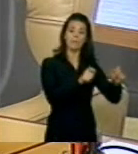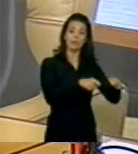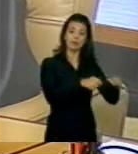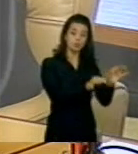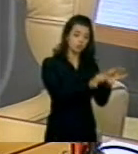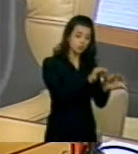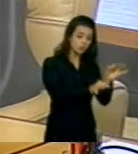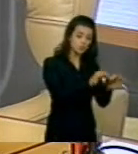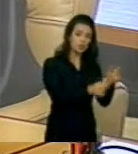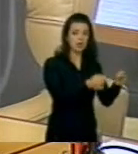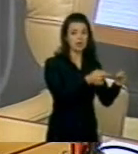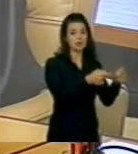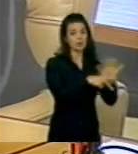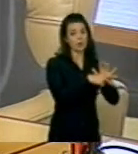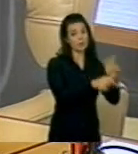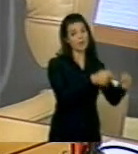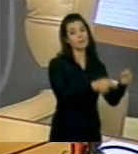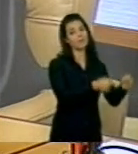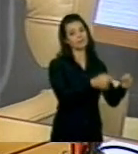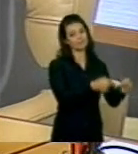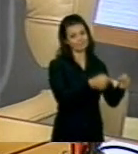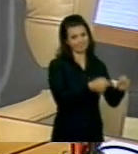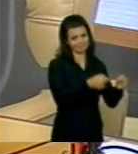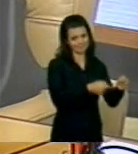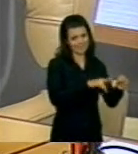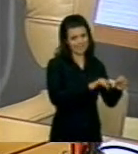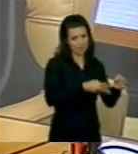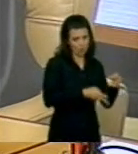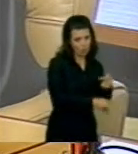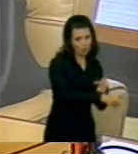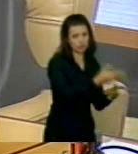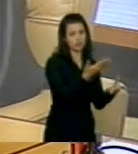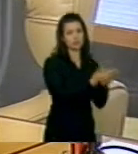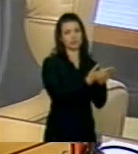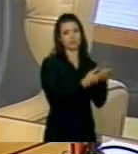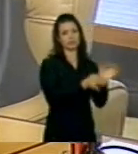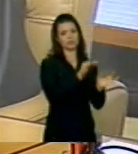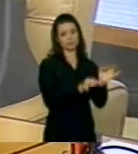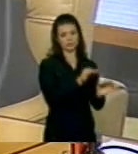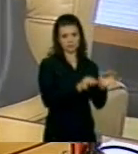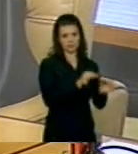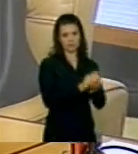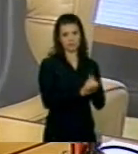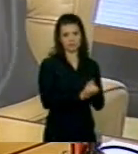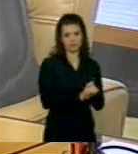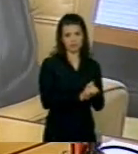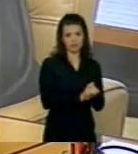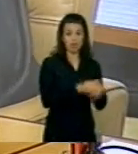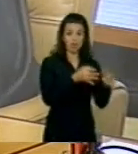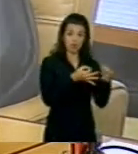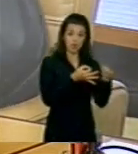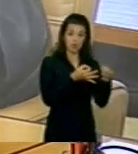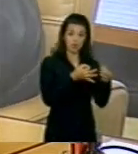juízo político voltado a assustar o trâmite do processo penal instaurado. Juízos políticos que